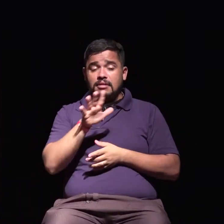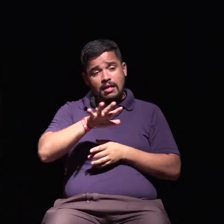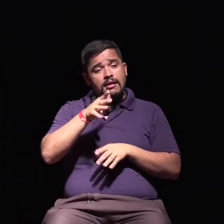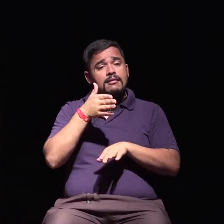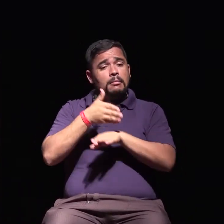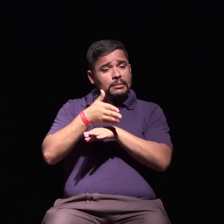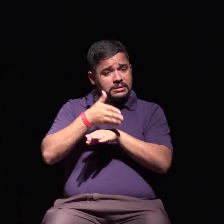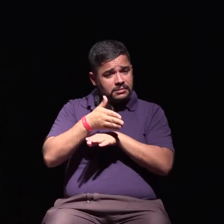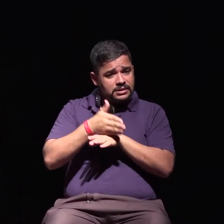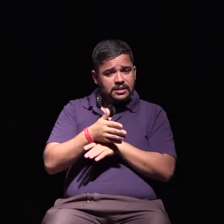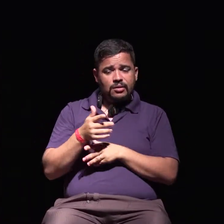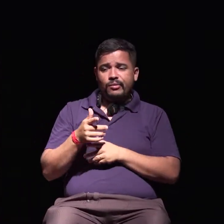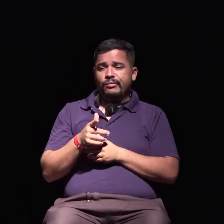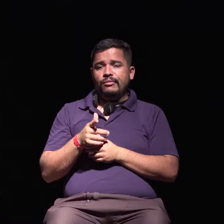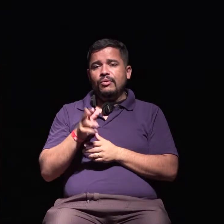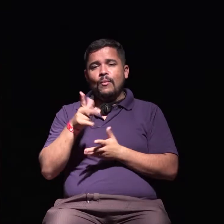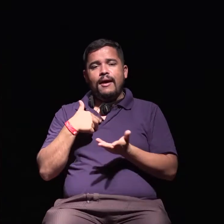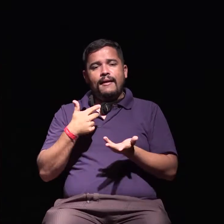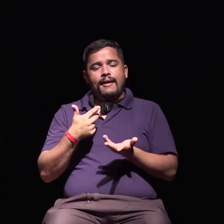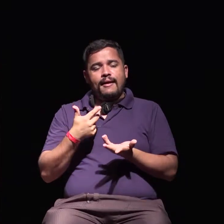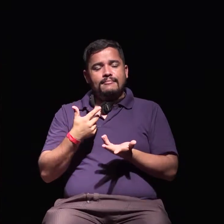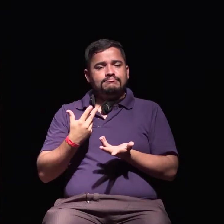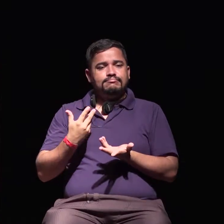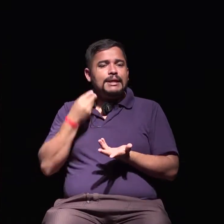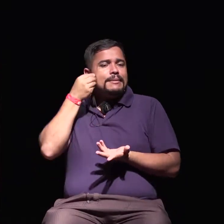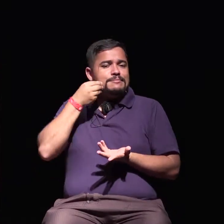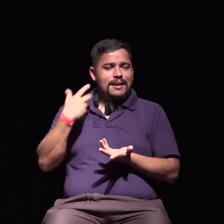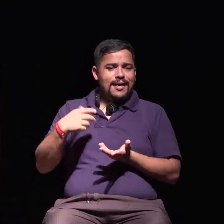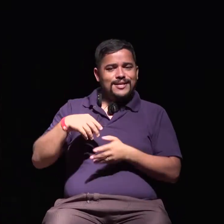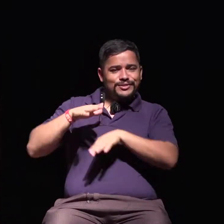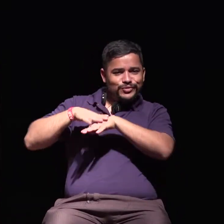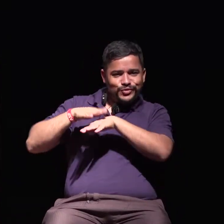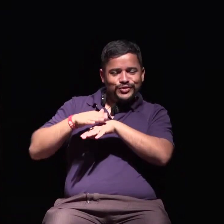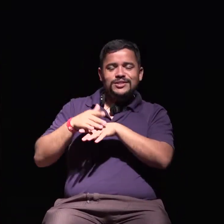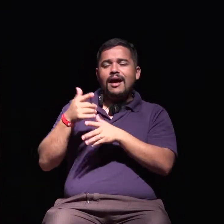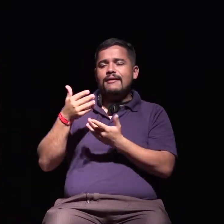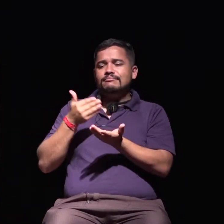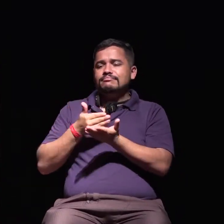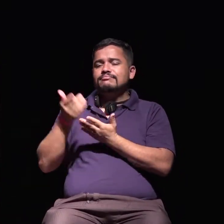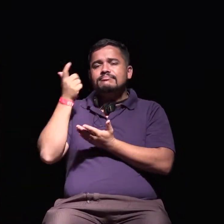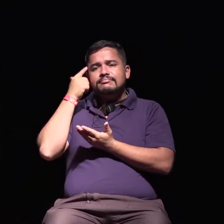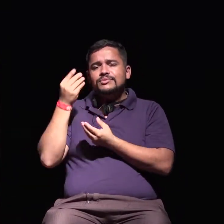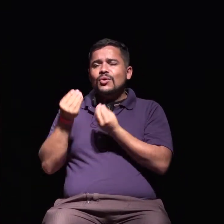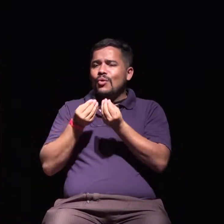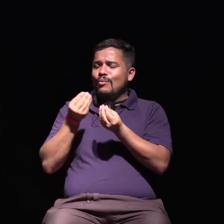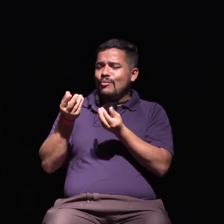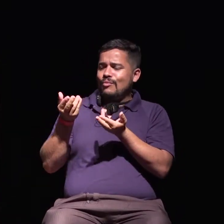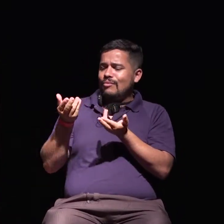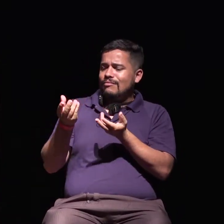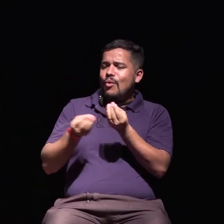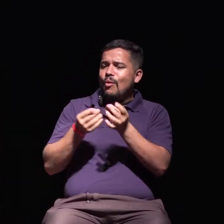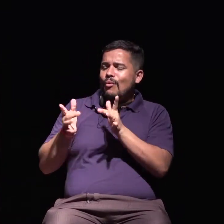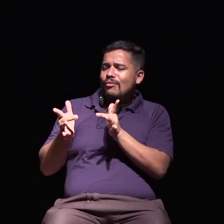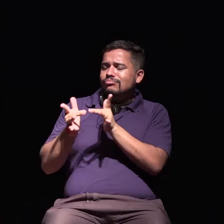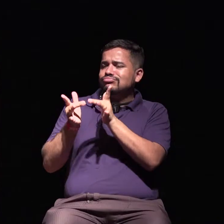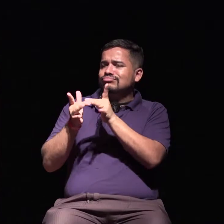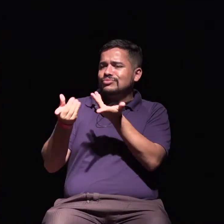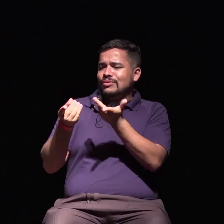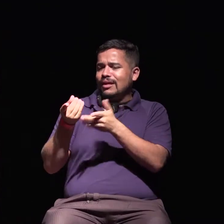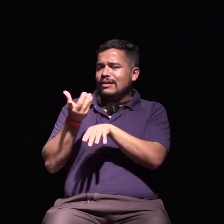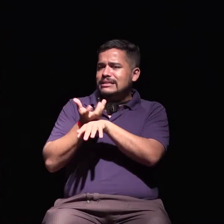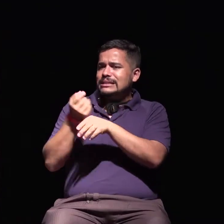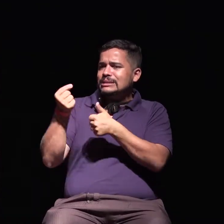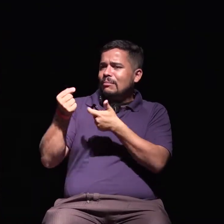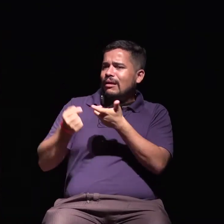proposição não figuravam no vocabulário da minha experiência com a dança. E comecei a pensar que relação esses termos poderiam ter com uma